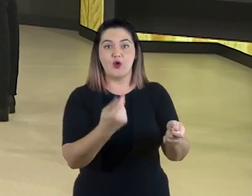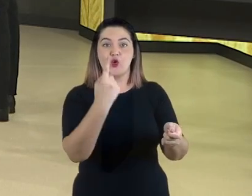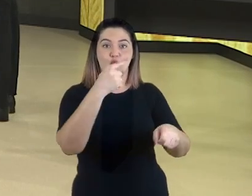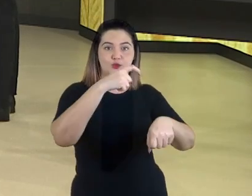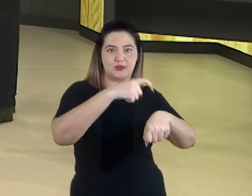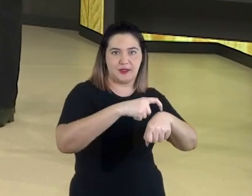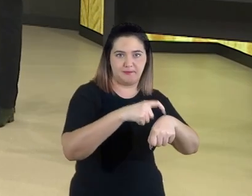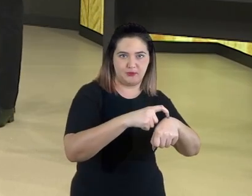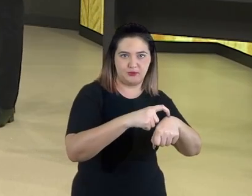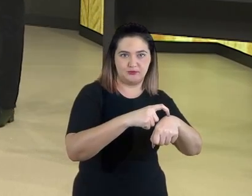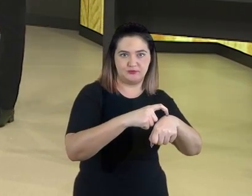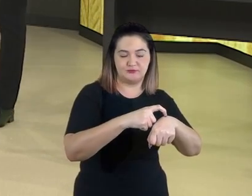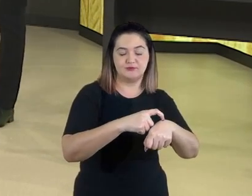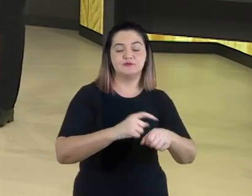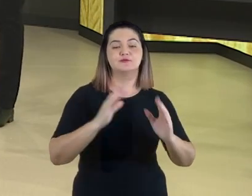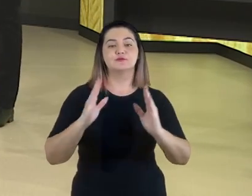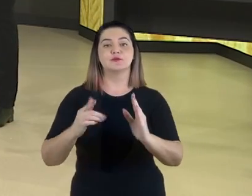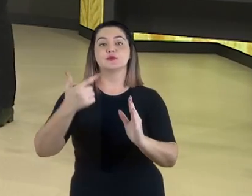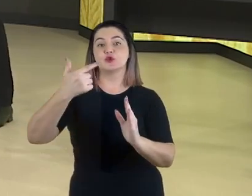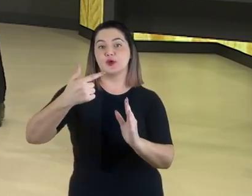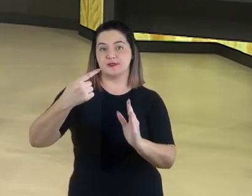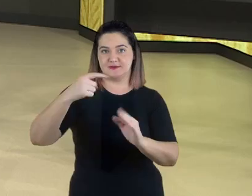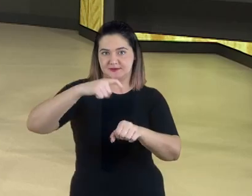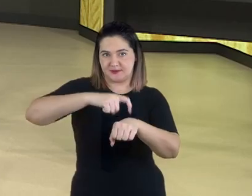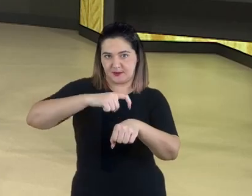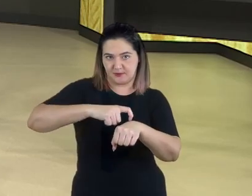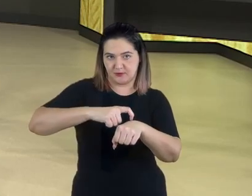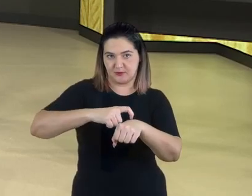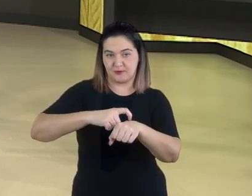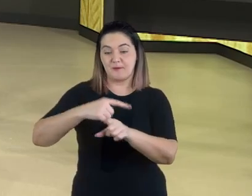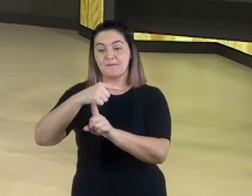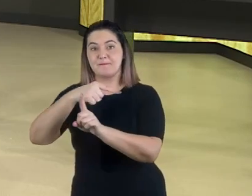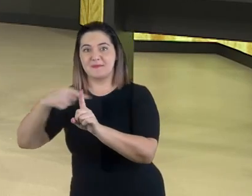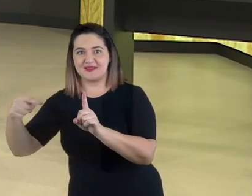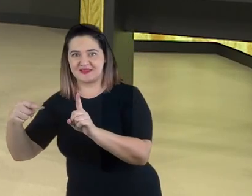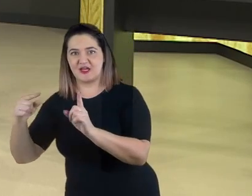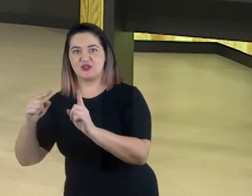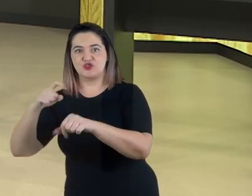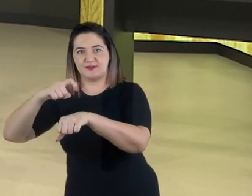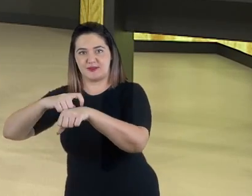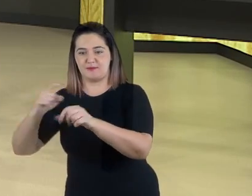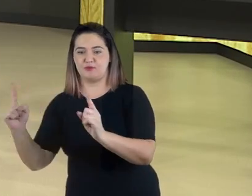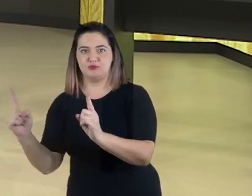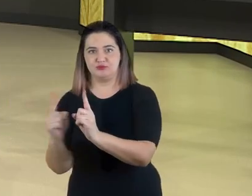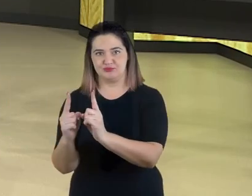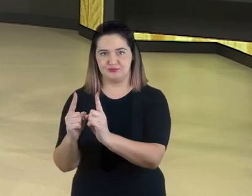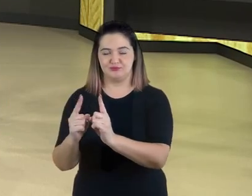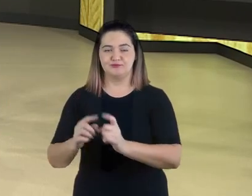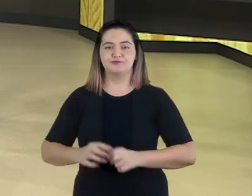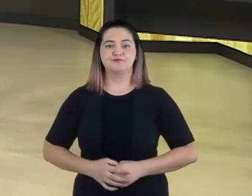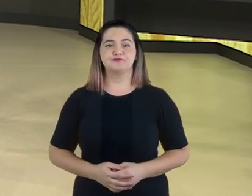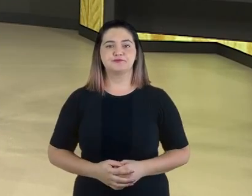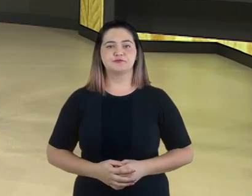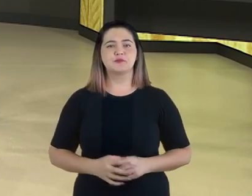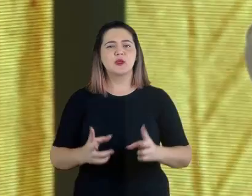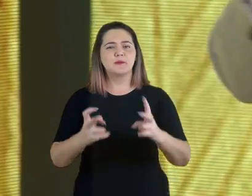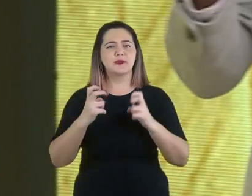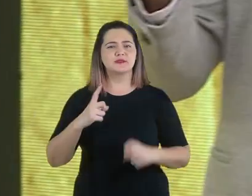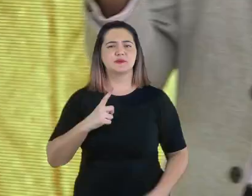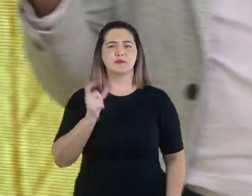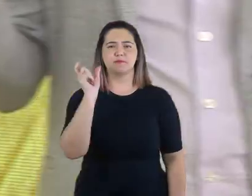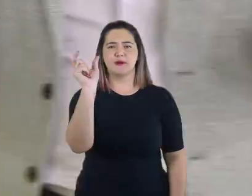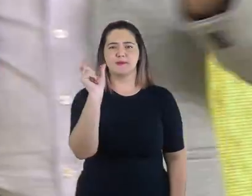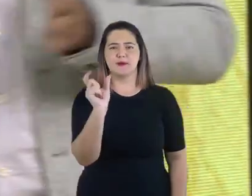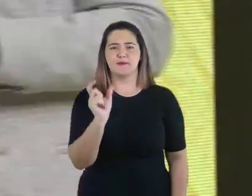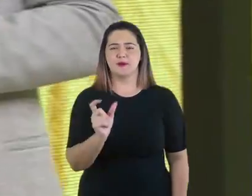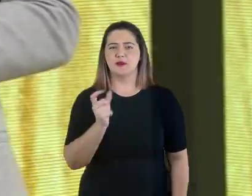tempo. Você viu que aqui eu li a passagem bíblica destacando 3 termos em aramaico que estariam ali. Agora